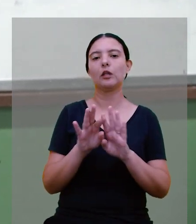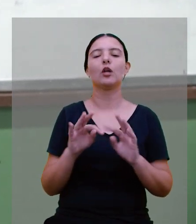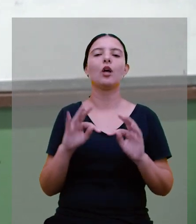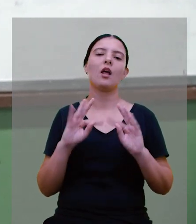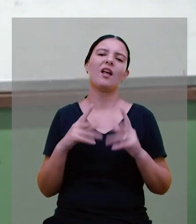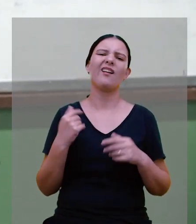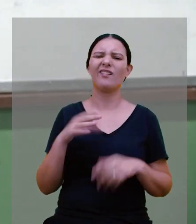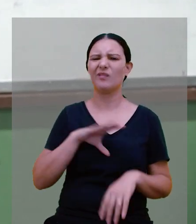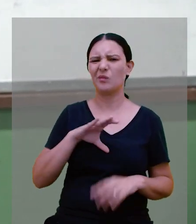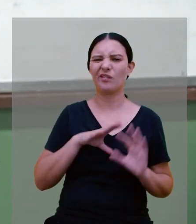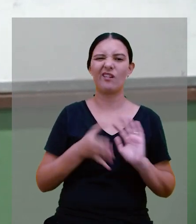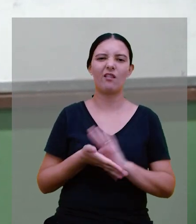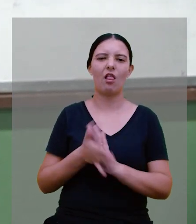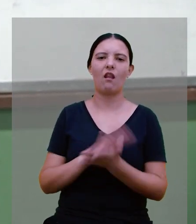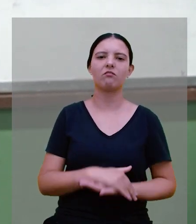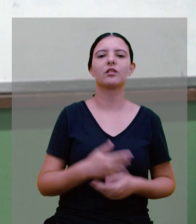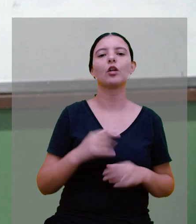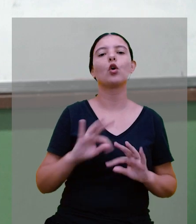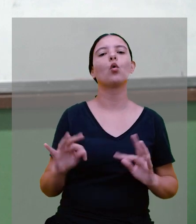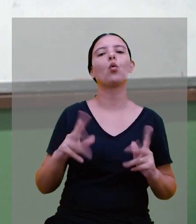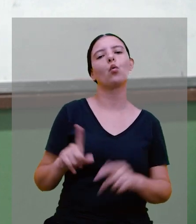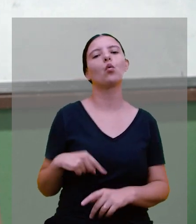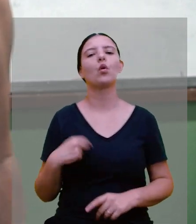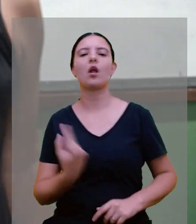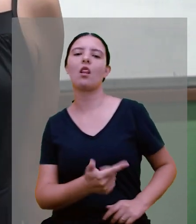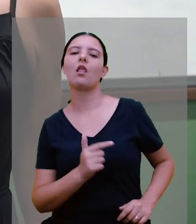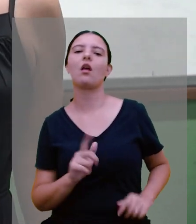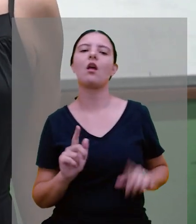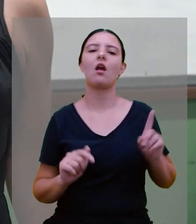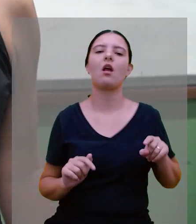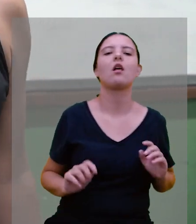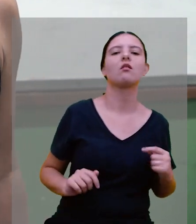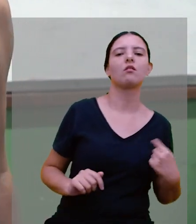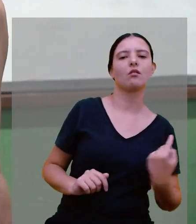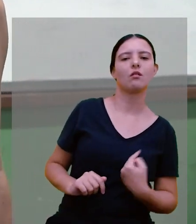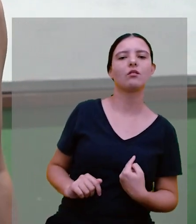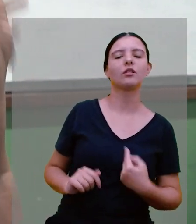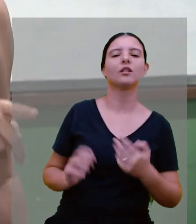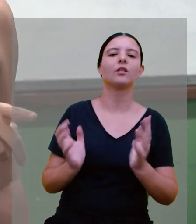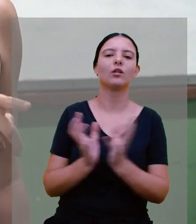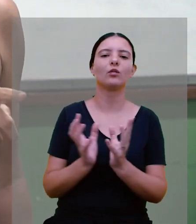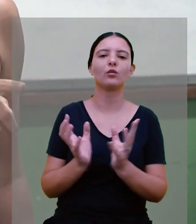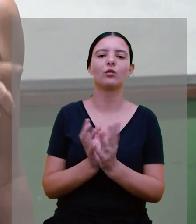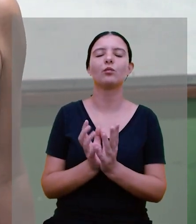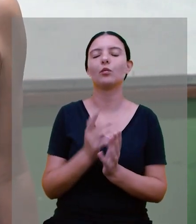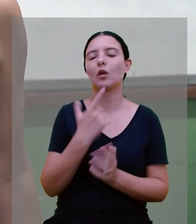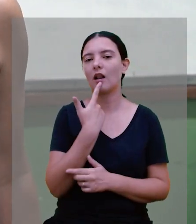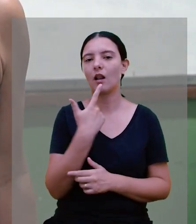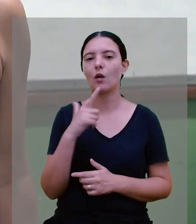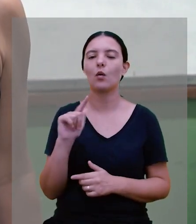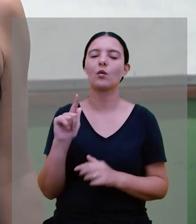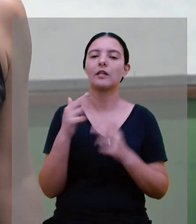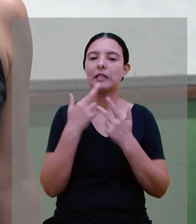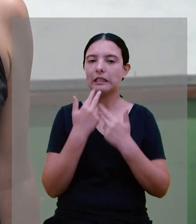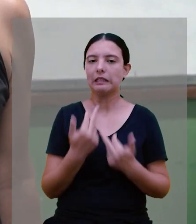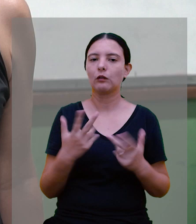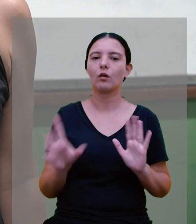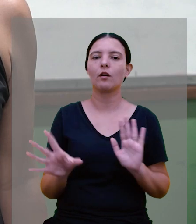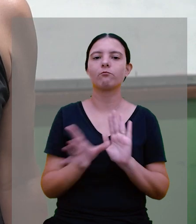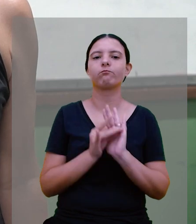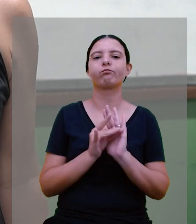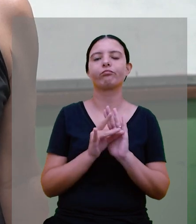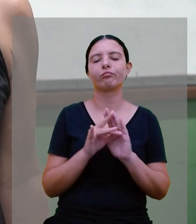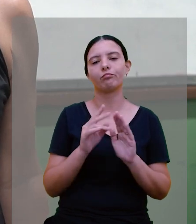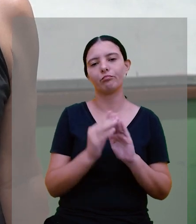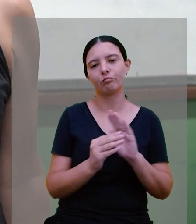tem é nós, ele usou a língua para empoderar um grupo que se apropriou daquela língua conforme a sua